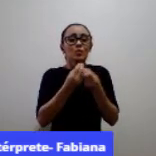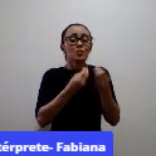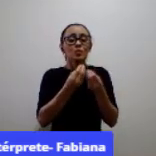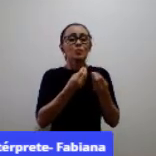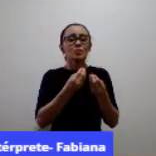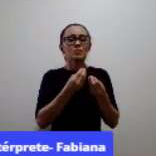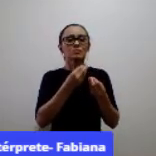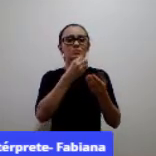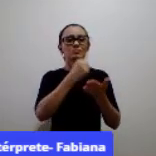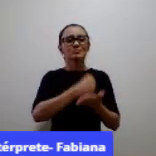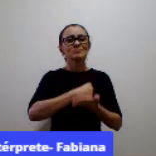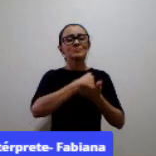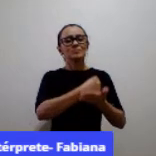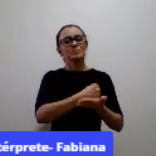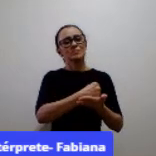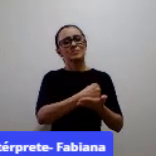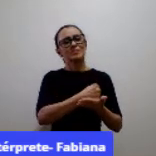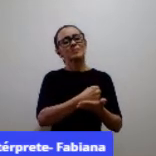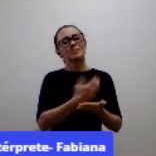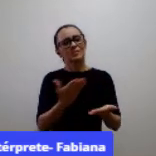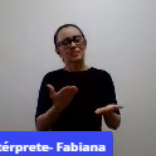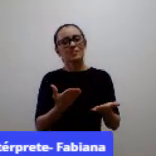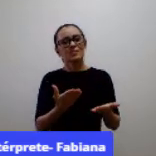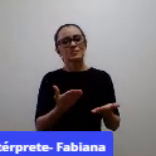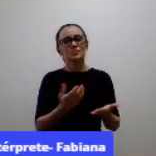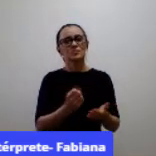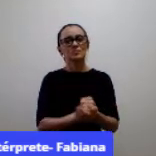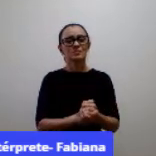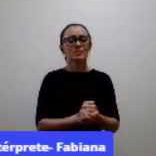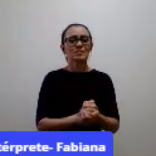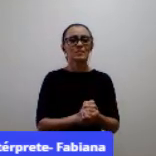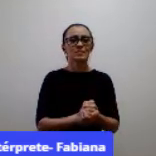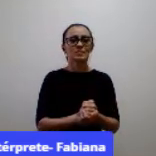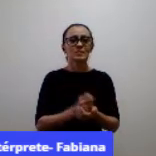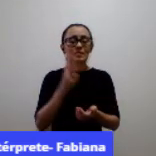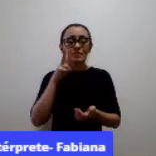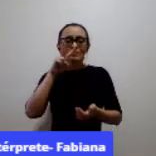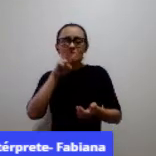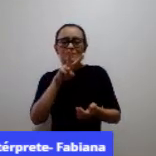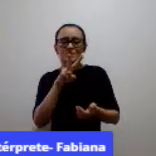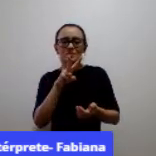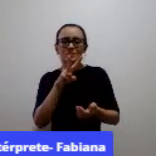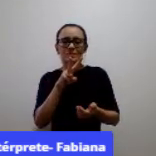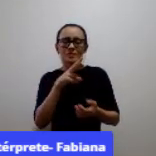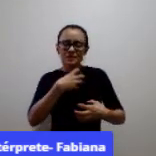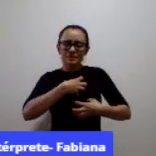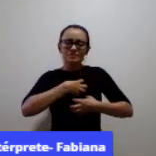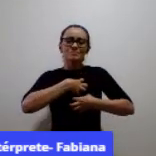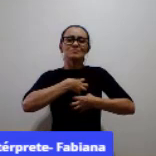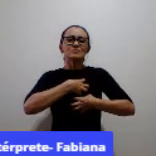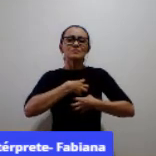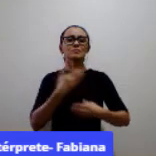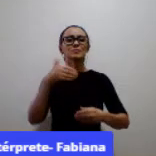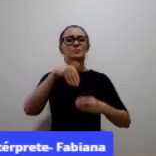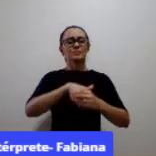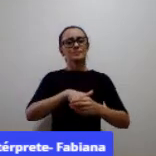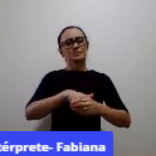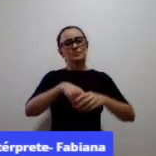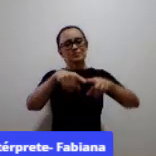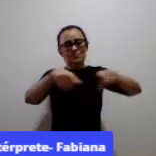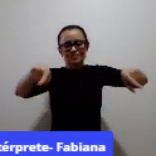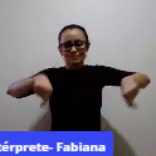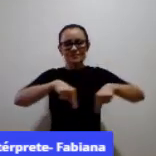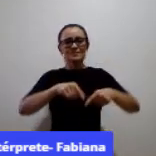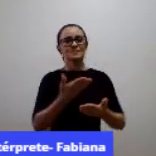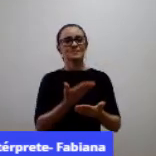nesse momento, levar um pouquinho mais para frente na sala de aula, né? Então, ter esse olhar em todas essas questões